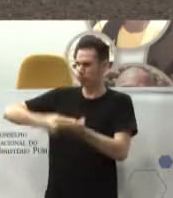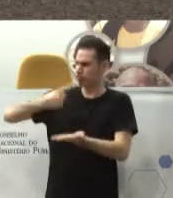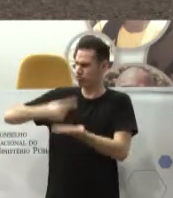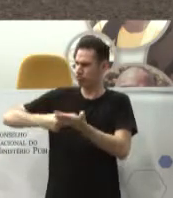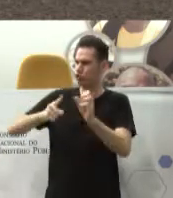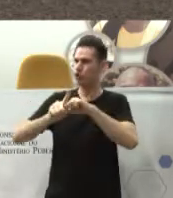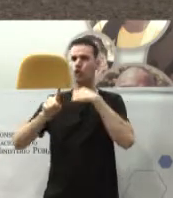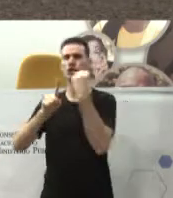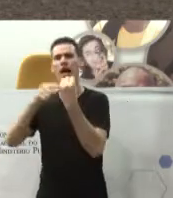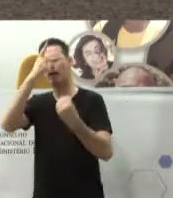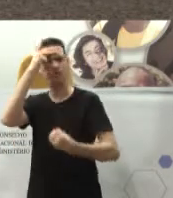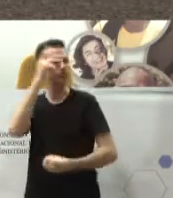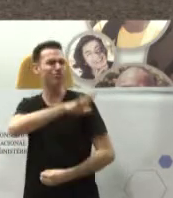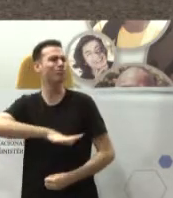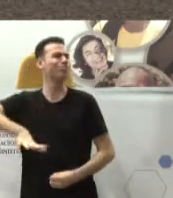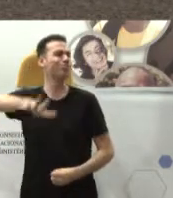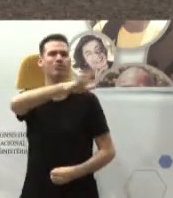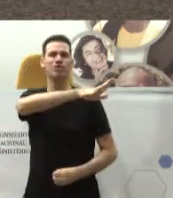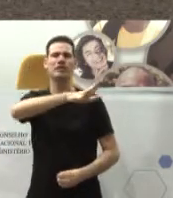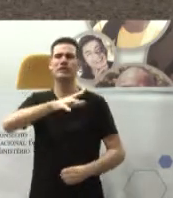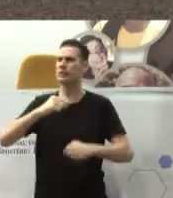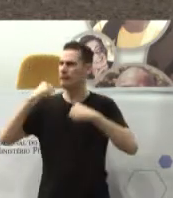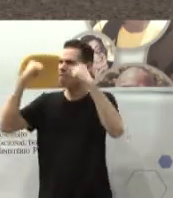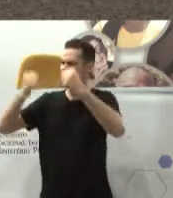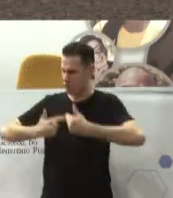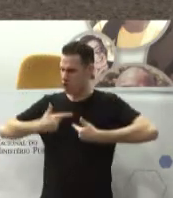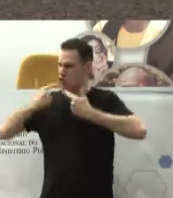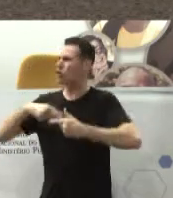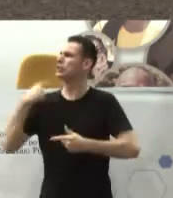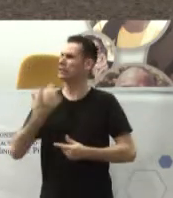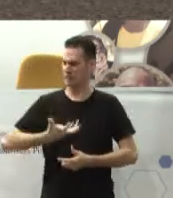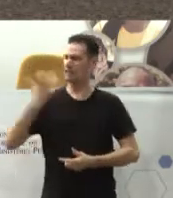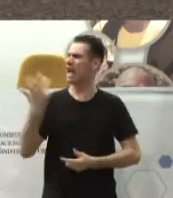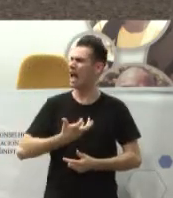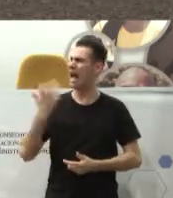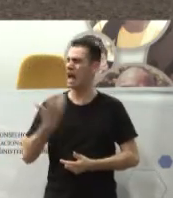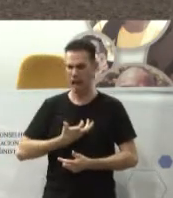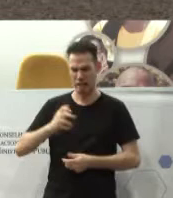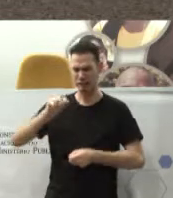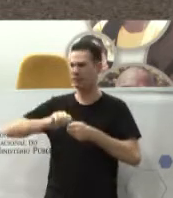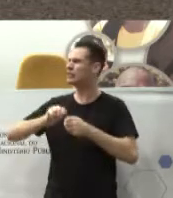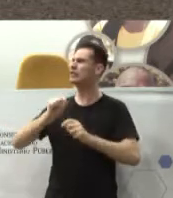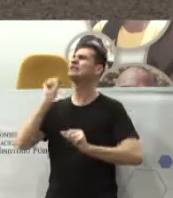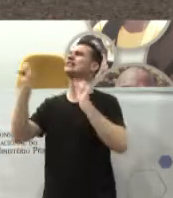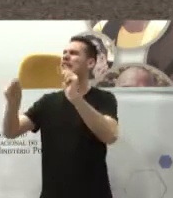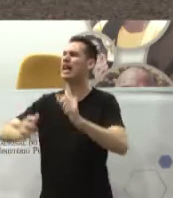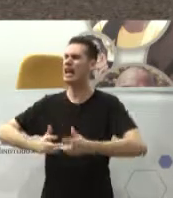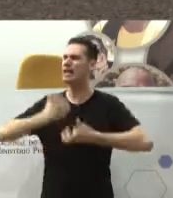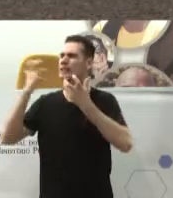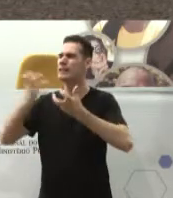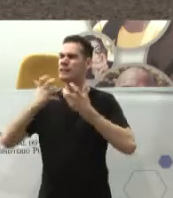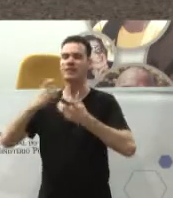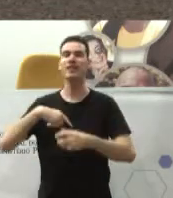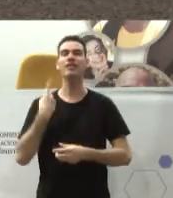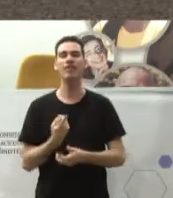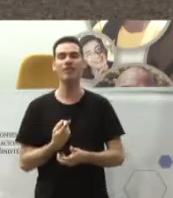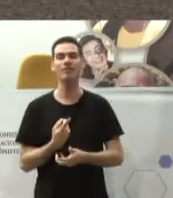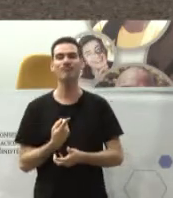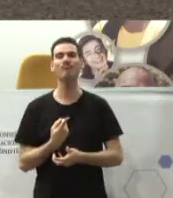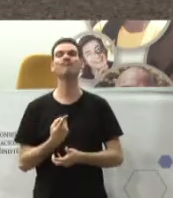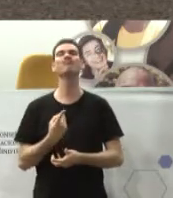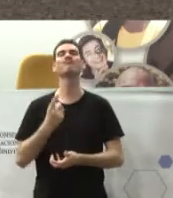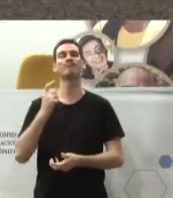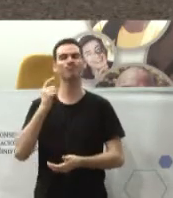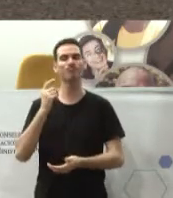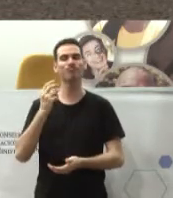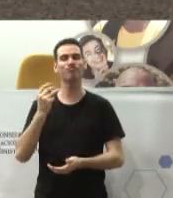enquanto a sociedade brasileira não chegar a falar o que queremos, o que podemos, o que faremos, nós vamos continuar com a judicialização